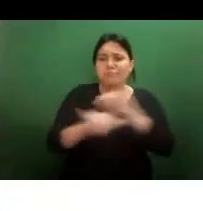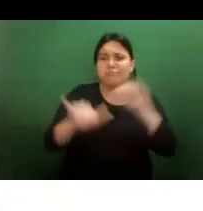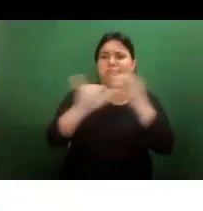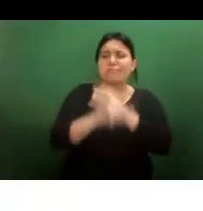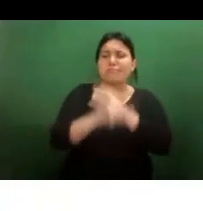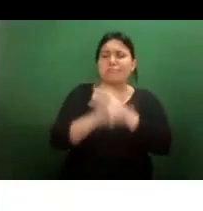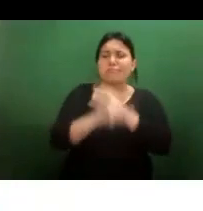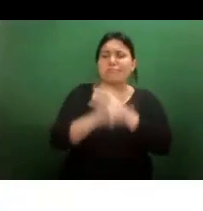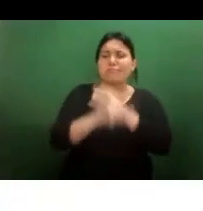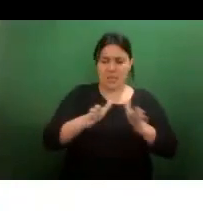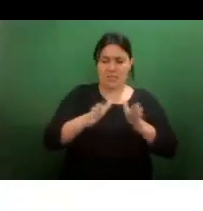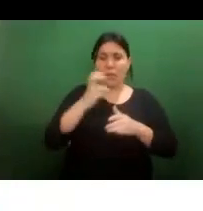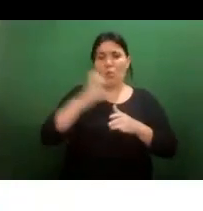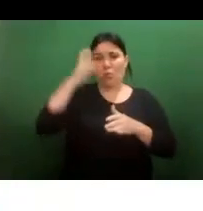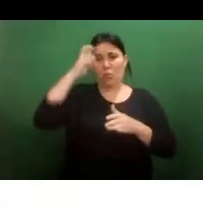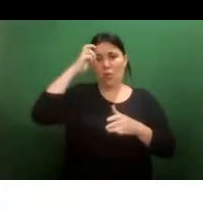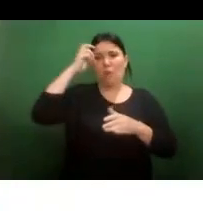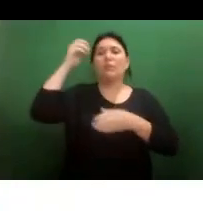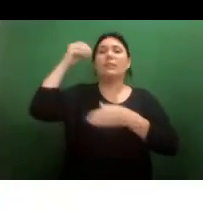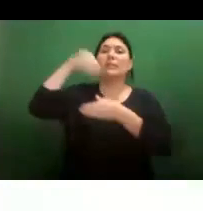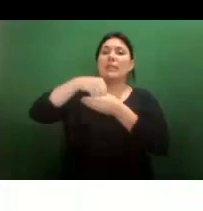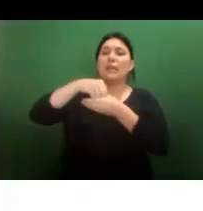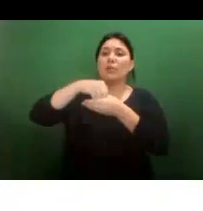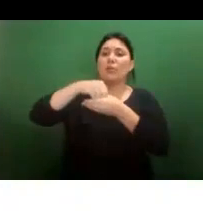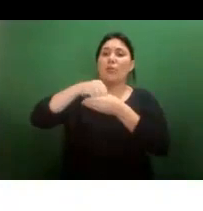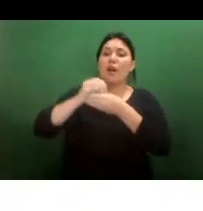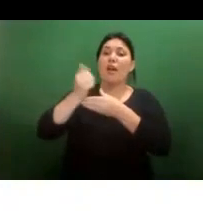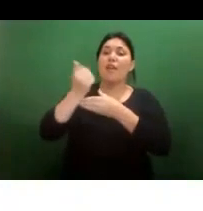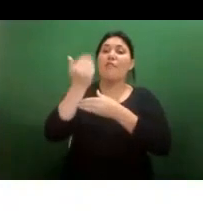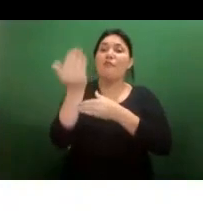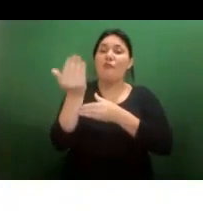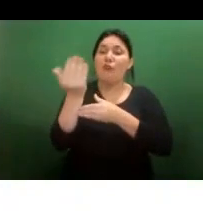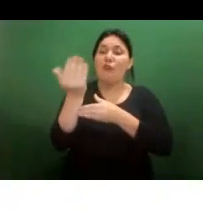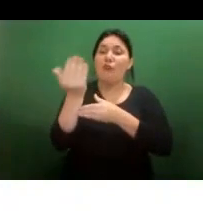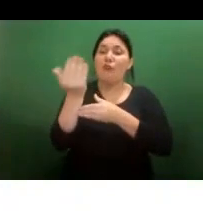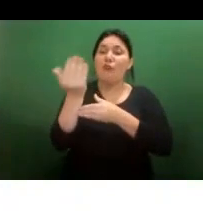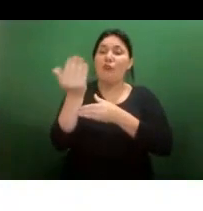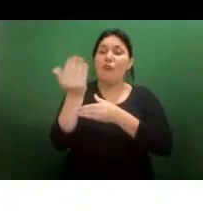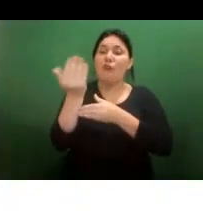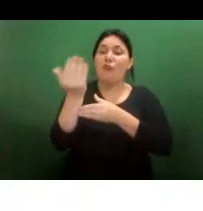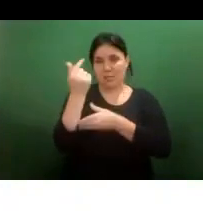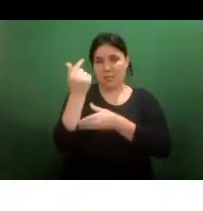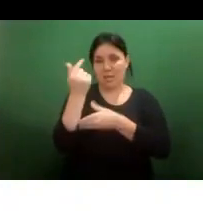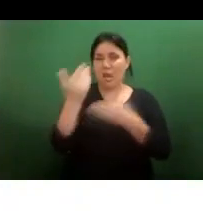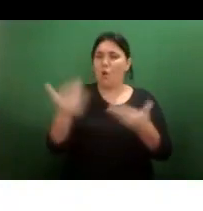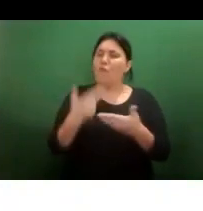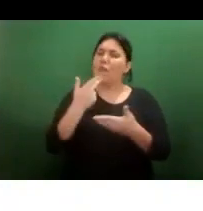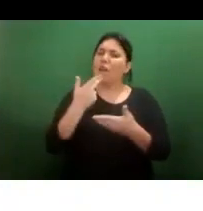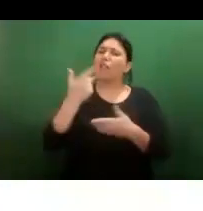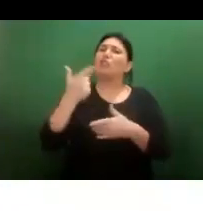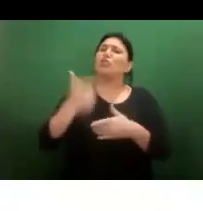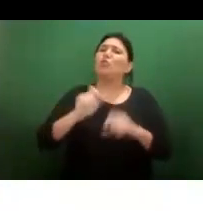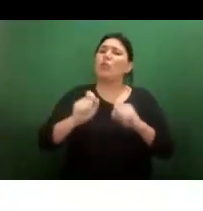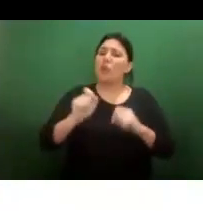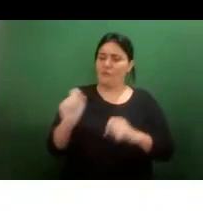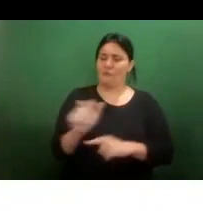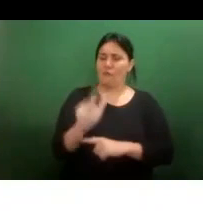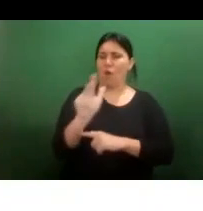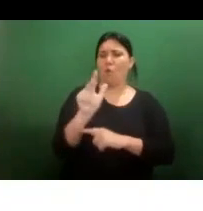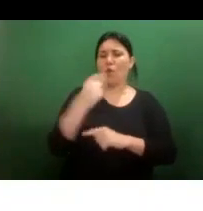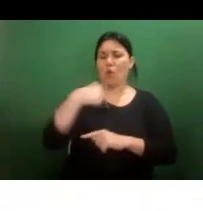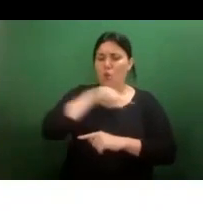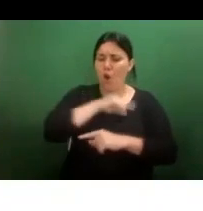acessibilidade cultural dentro e fora da academia. Ressalto aqui mais uma vez a relevância de nós estarmos